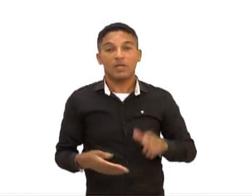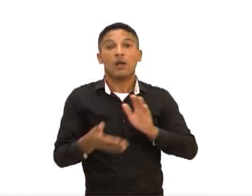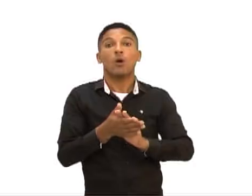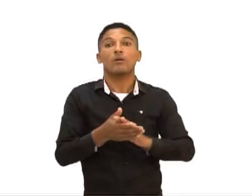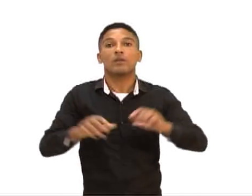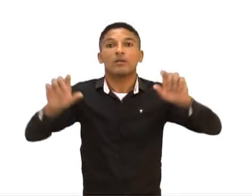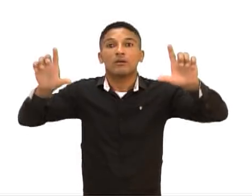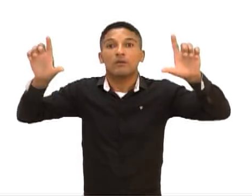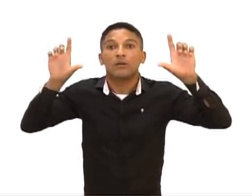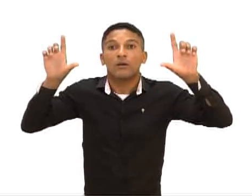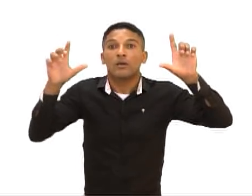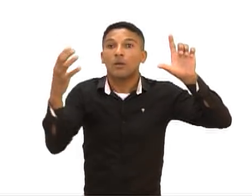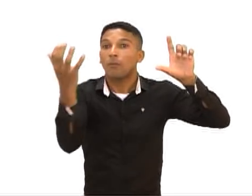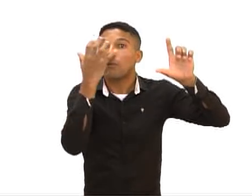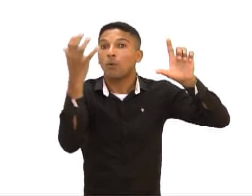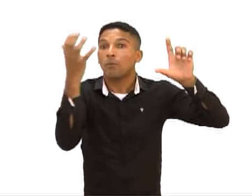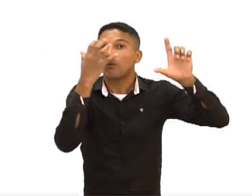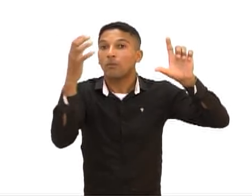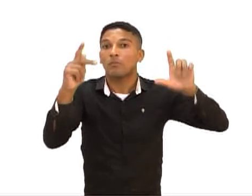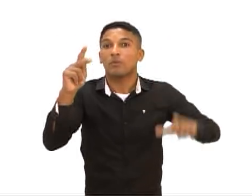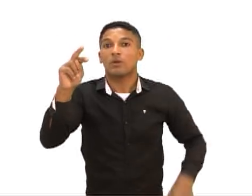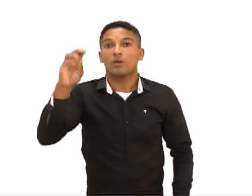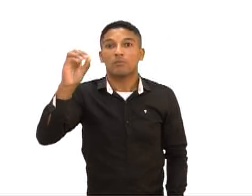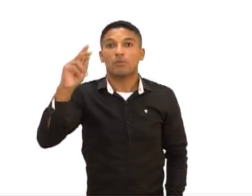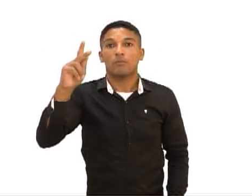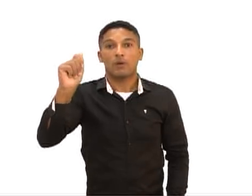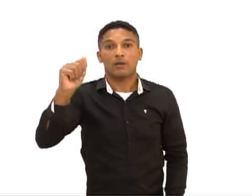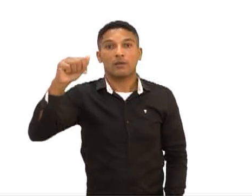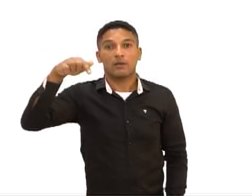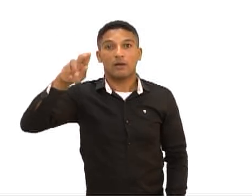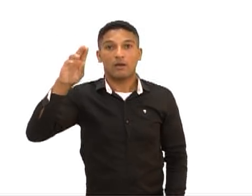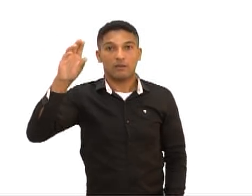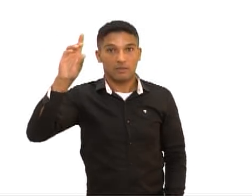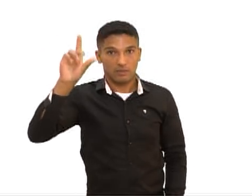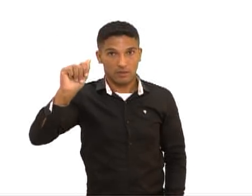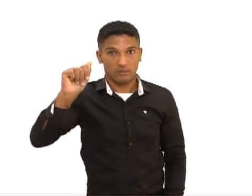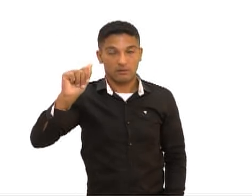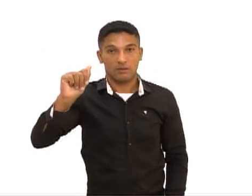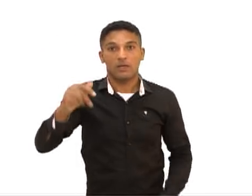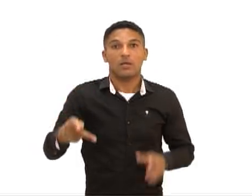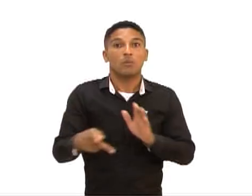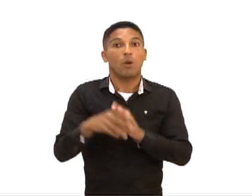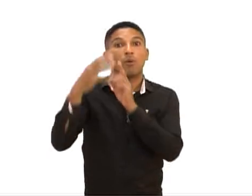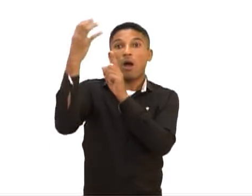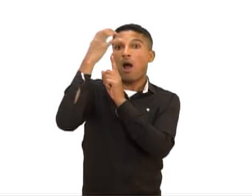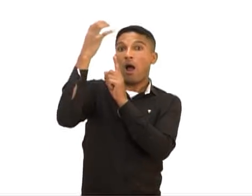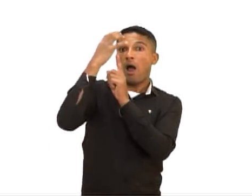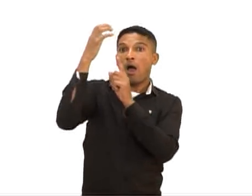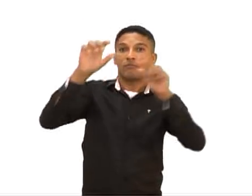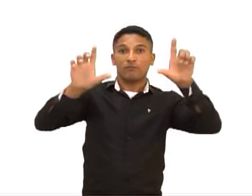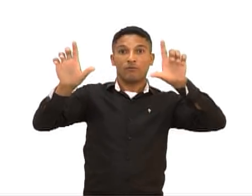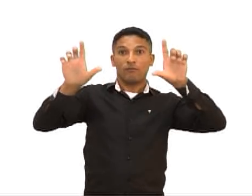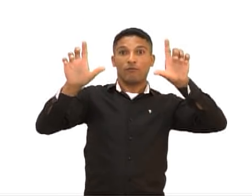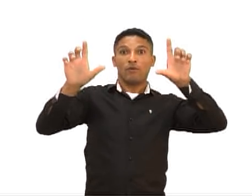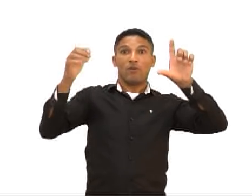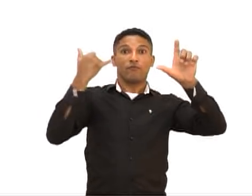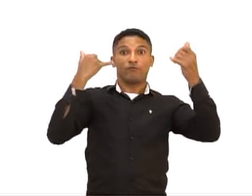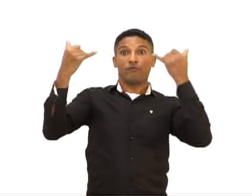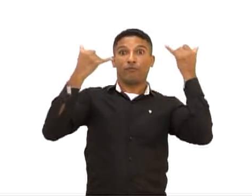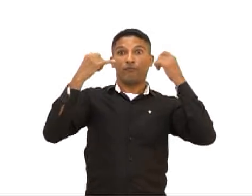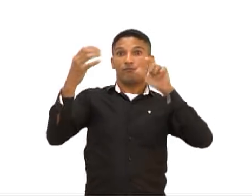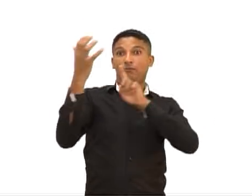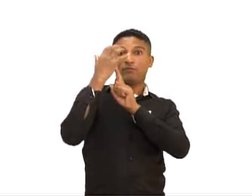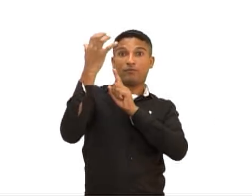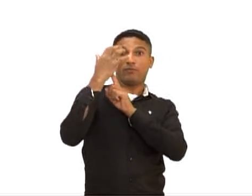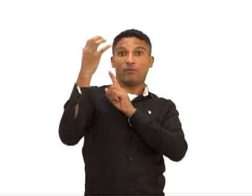utiliza estratégias de persuasão para fins ideológicos. Ela visa a difundir informações que, geralmente, são pagas,